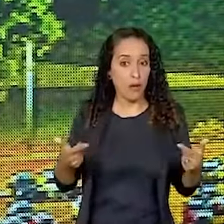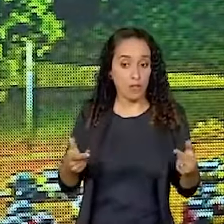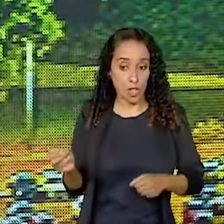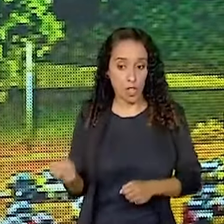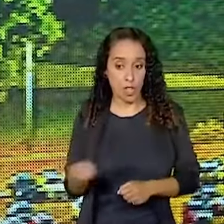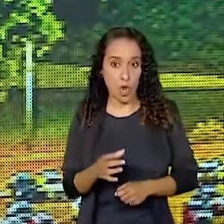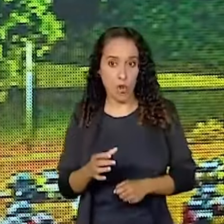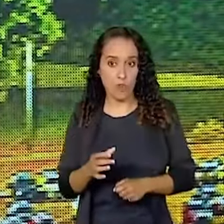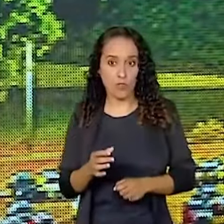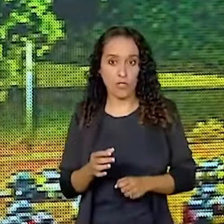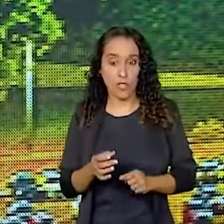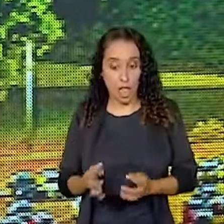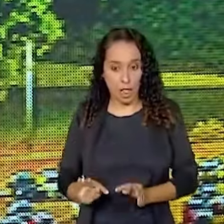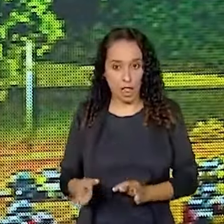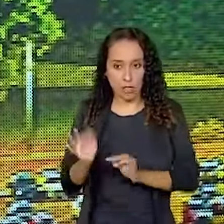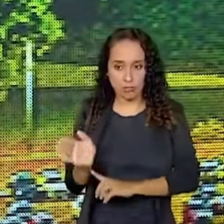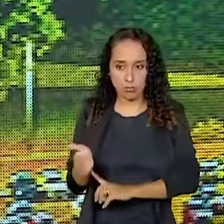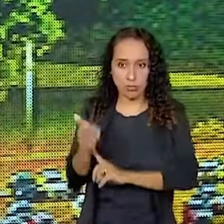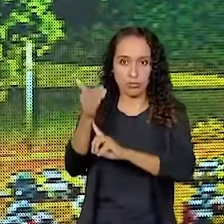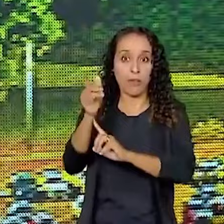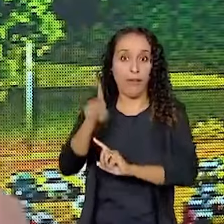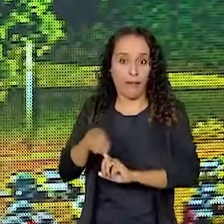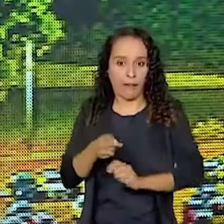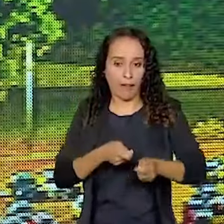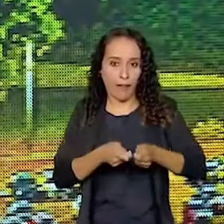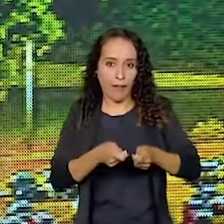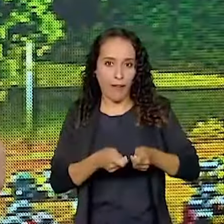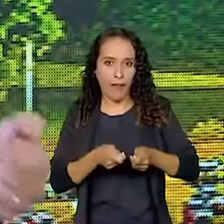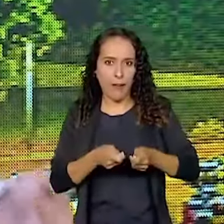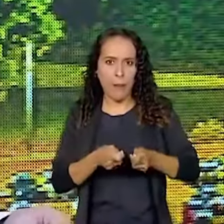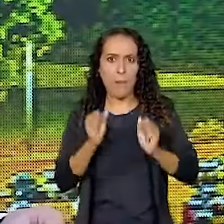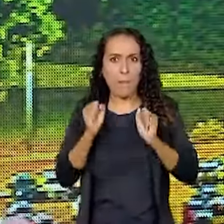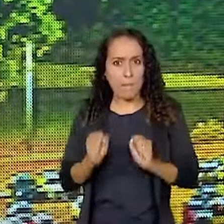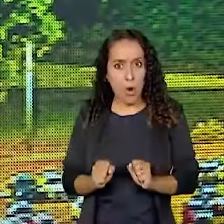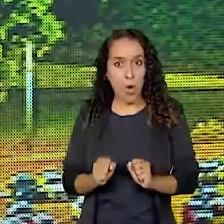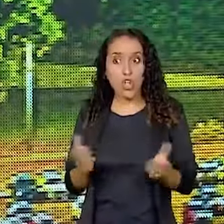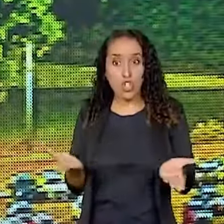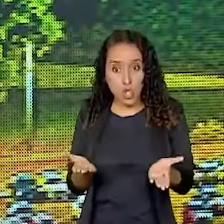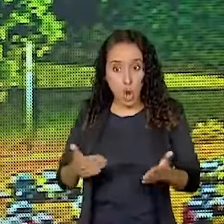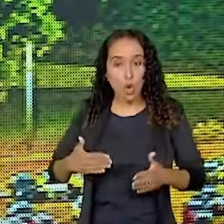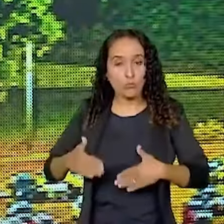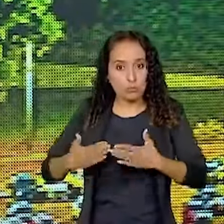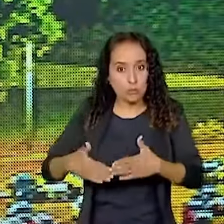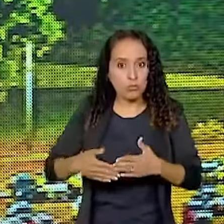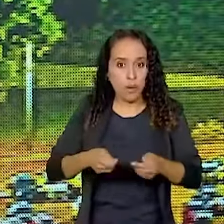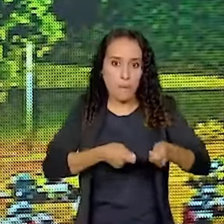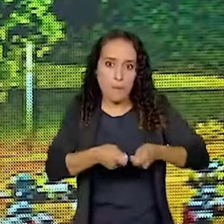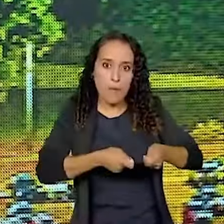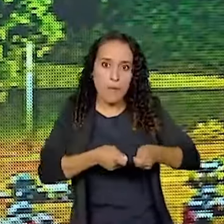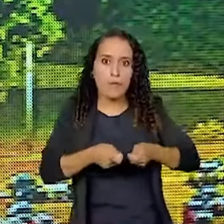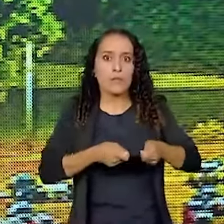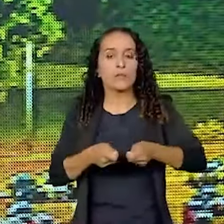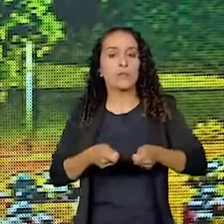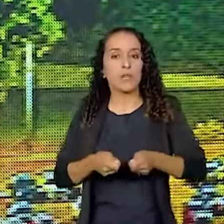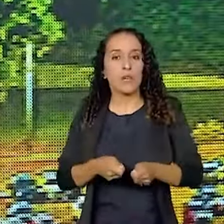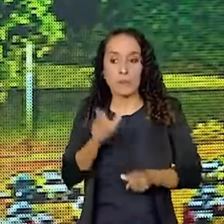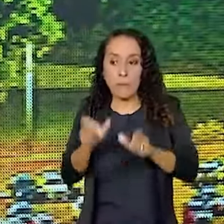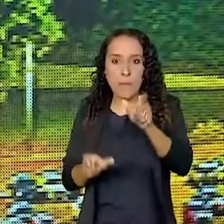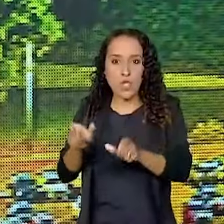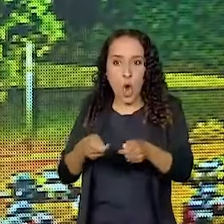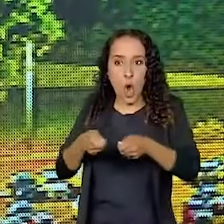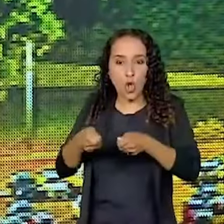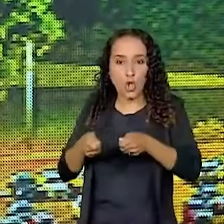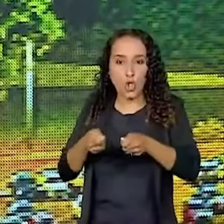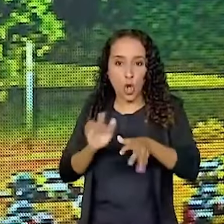novas tecnologias são instrumentos que podem e vêm sendo manipulados por quem controla